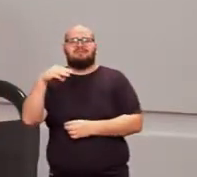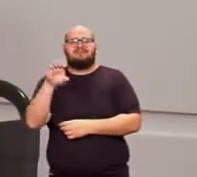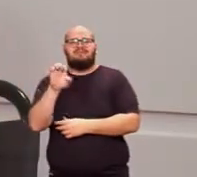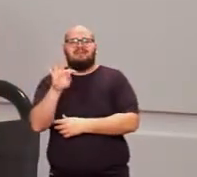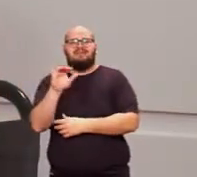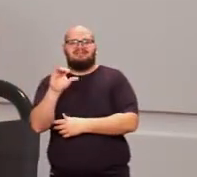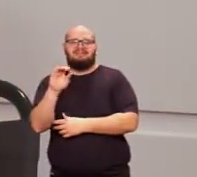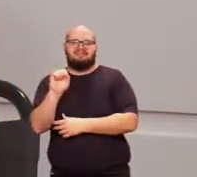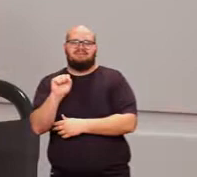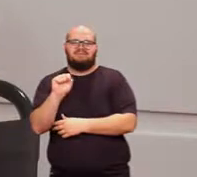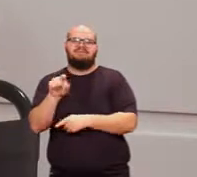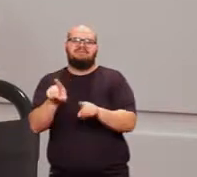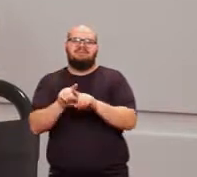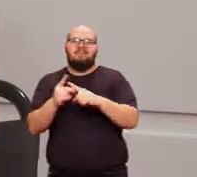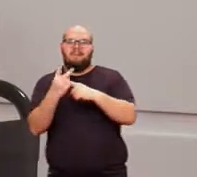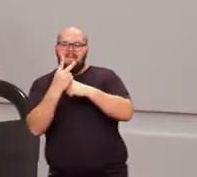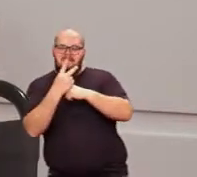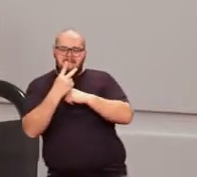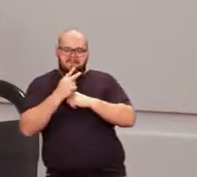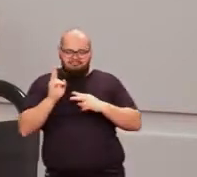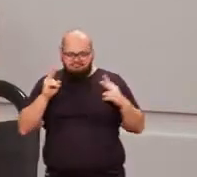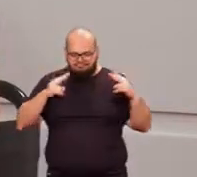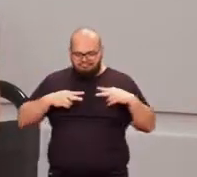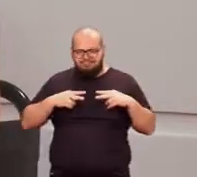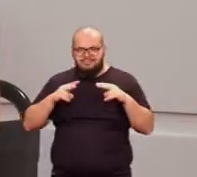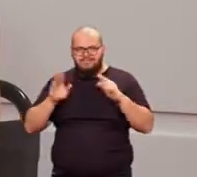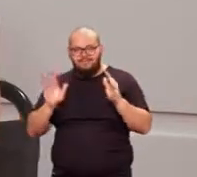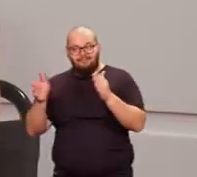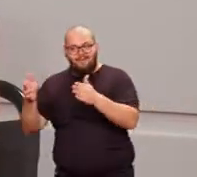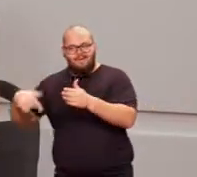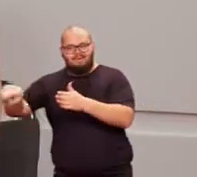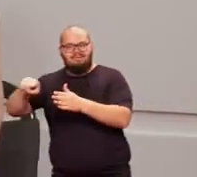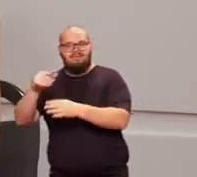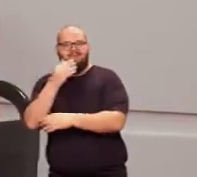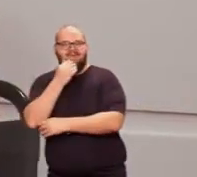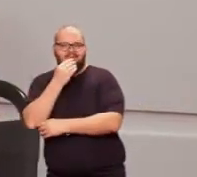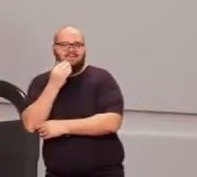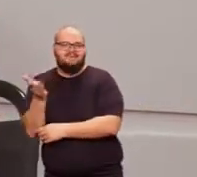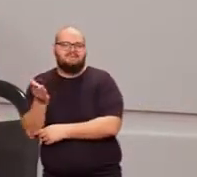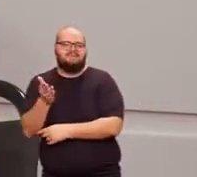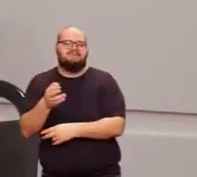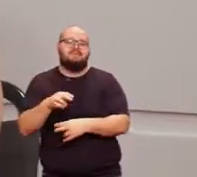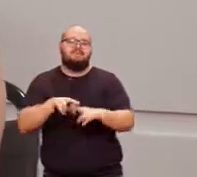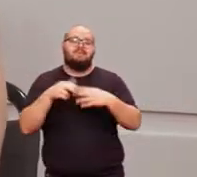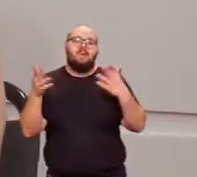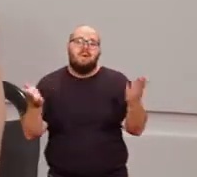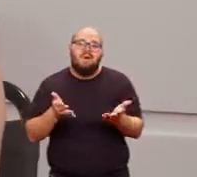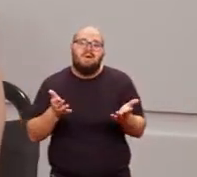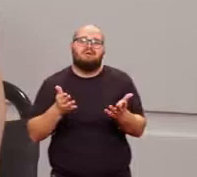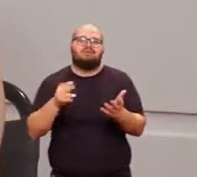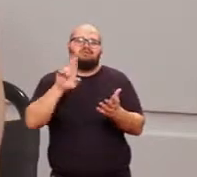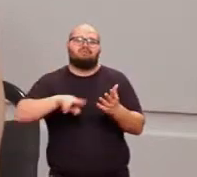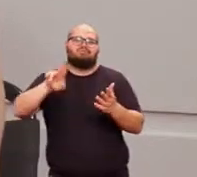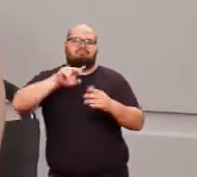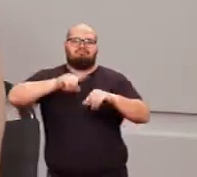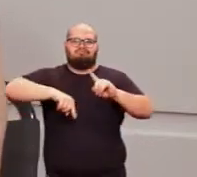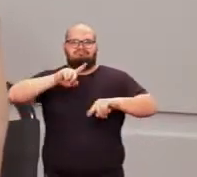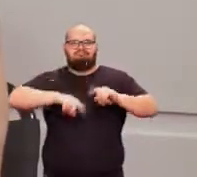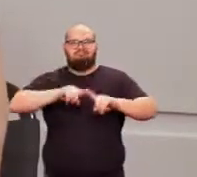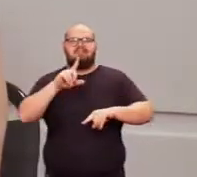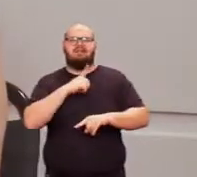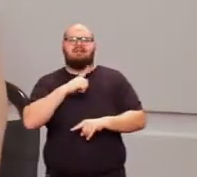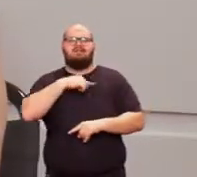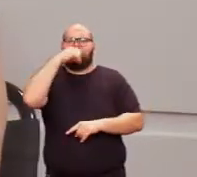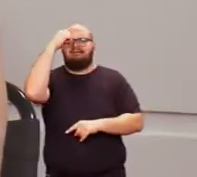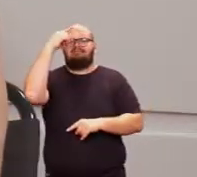maneira geral, os autocuidados, enfim, relacionados ao sexo masculino. Então, hoje, durante as nossas atividades, nós temos um